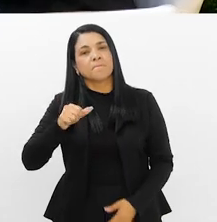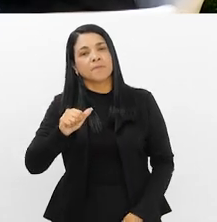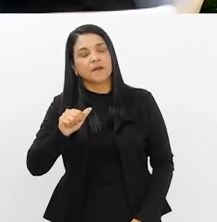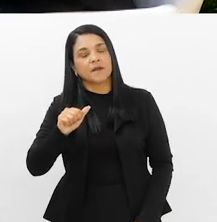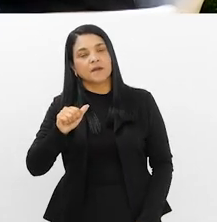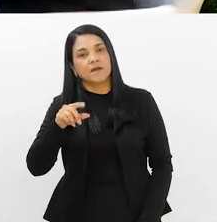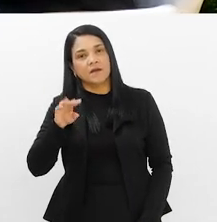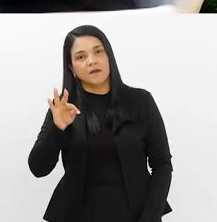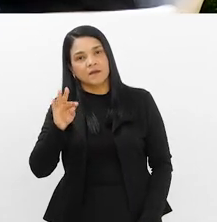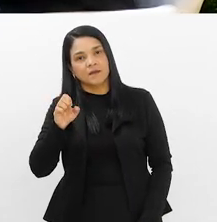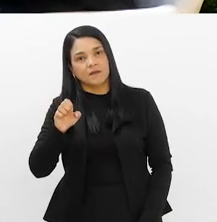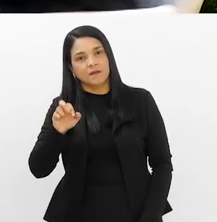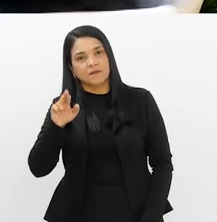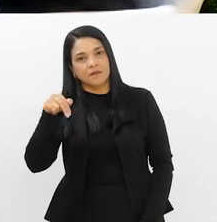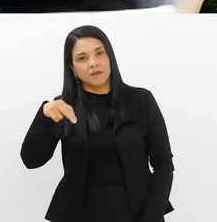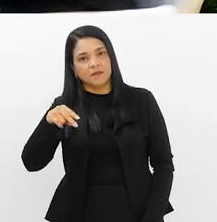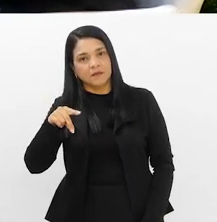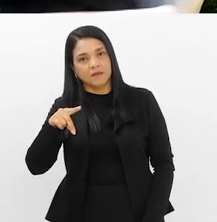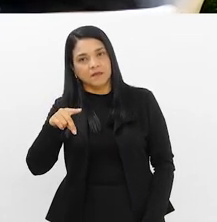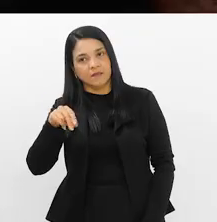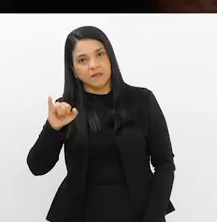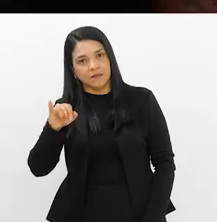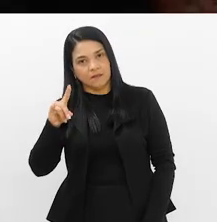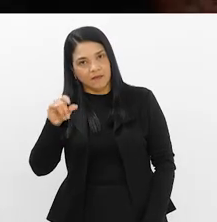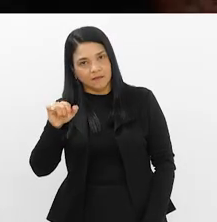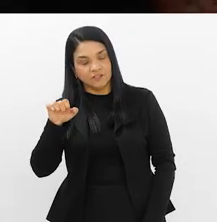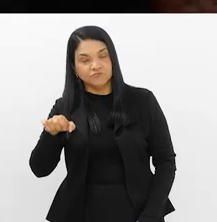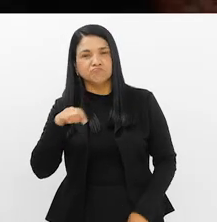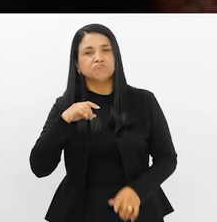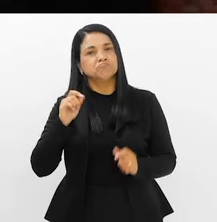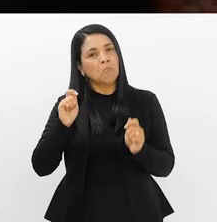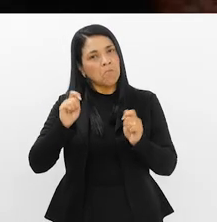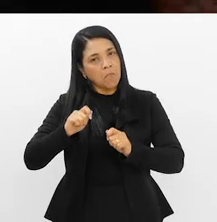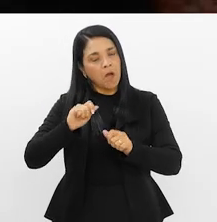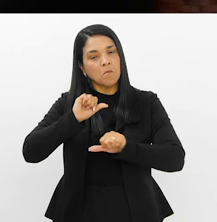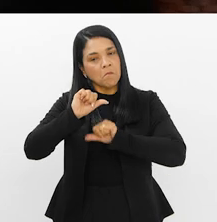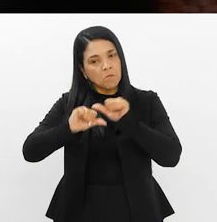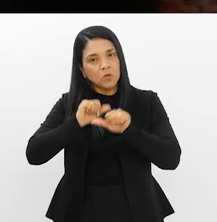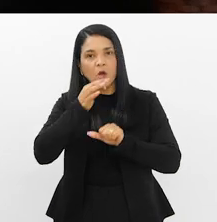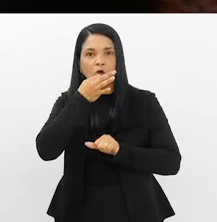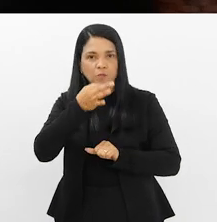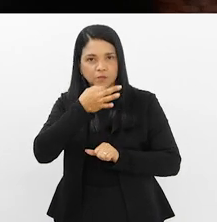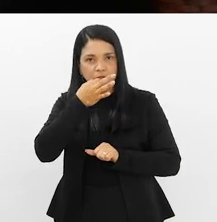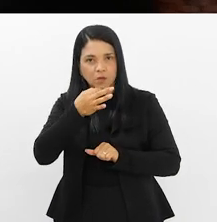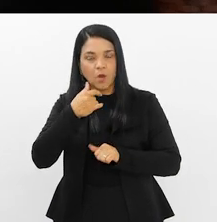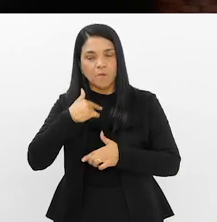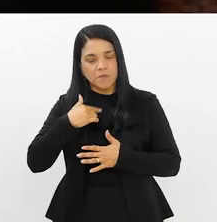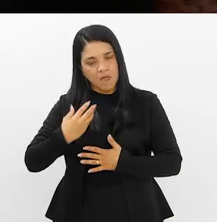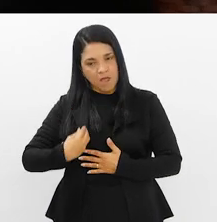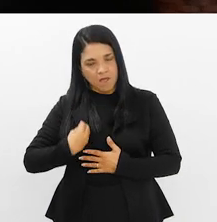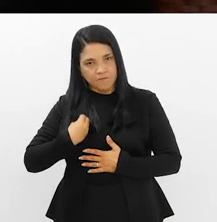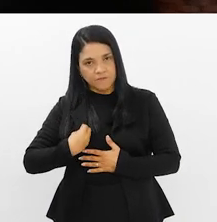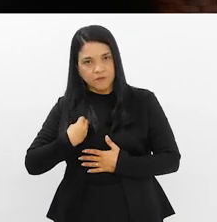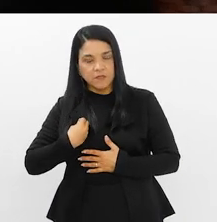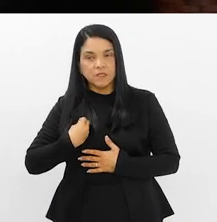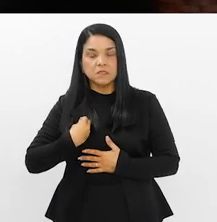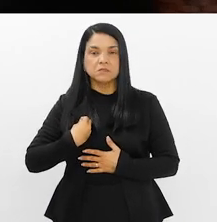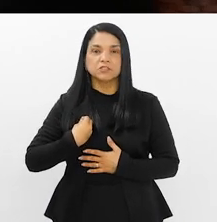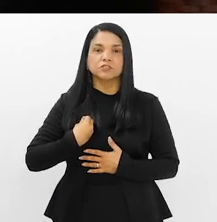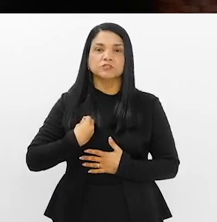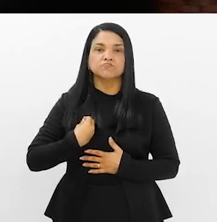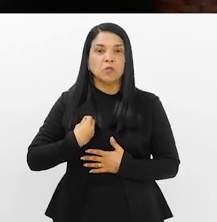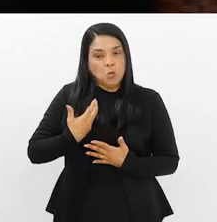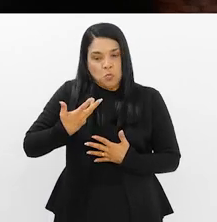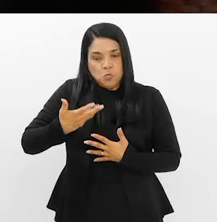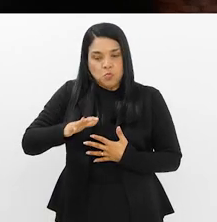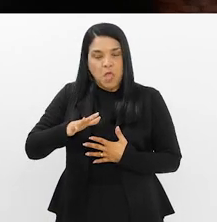e eu falei dessa questão de... A gente pode mudar de opinião, né? Nesse momento, a minha vida, as minhas